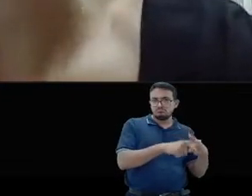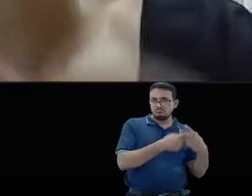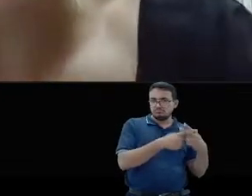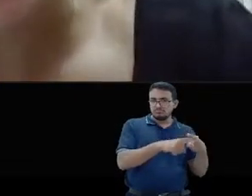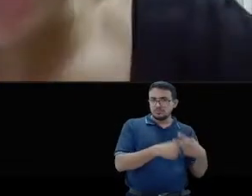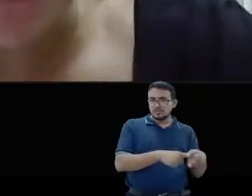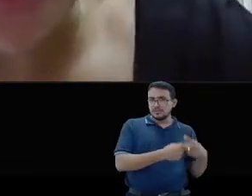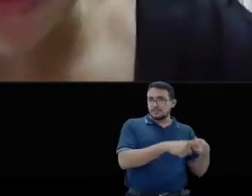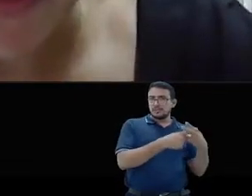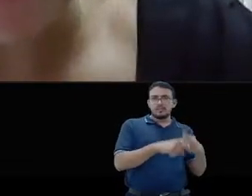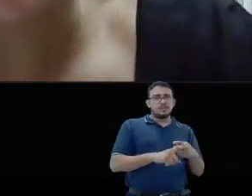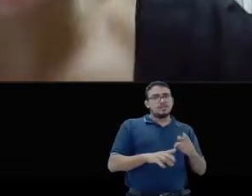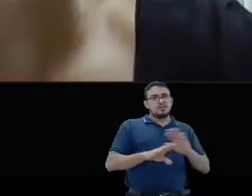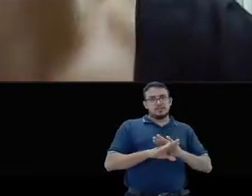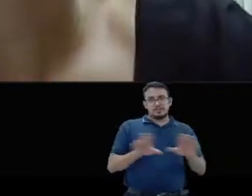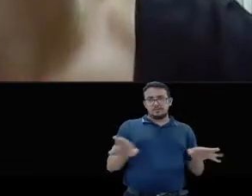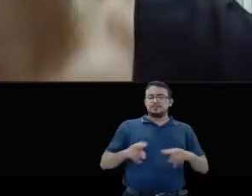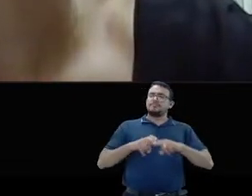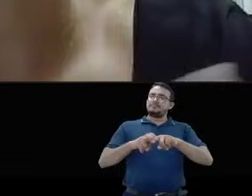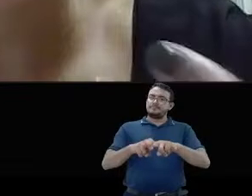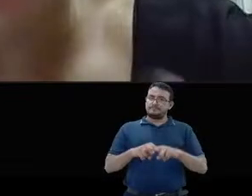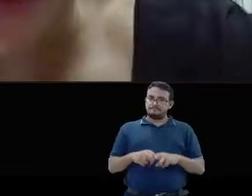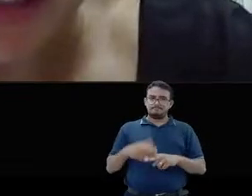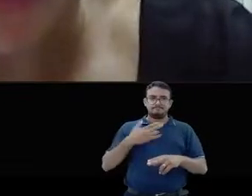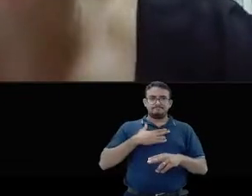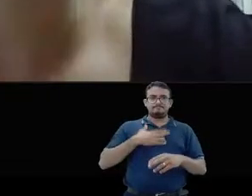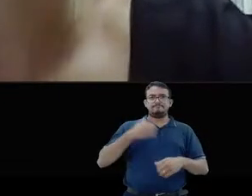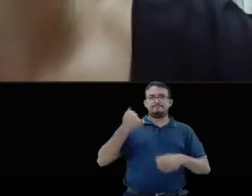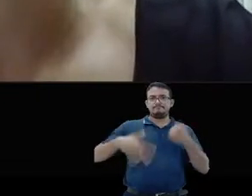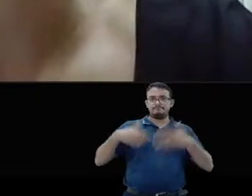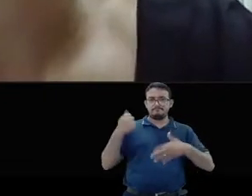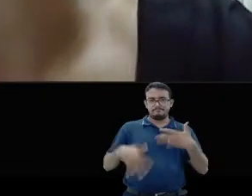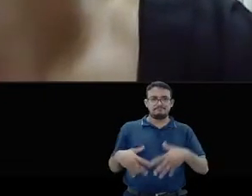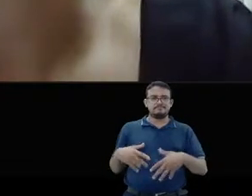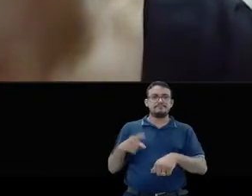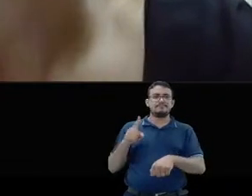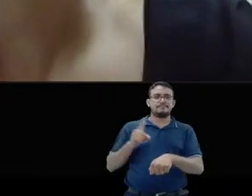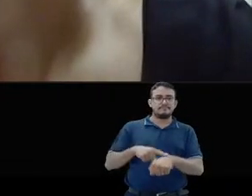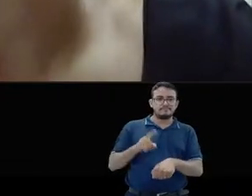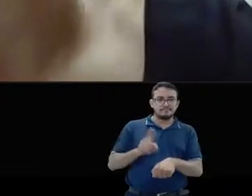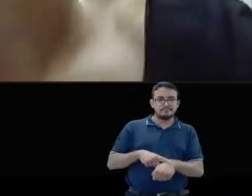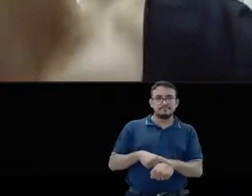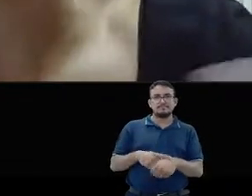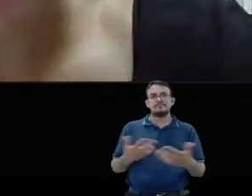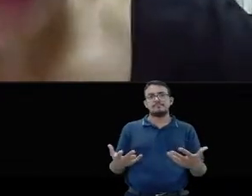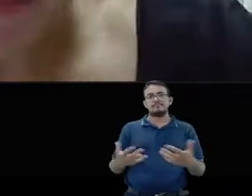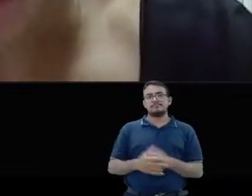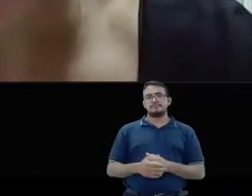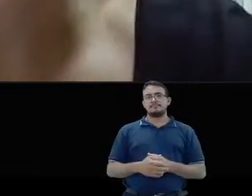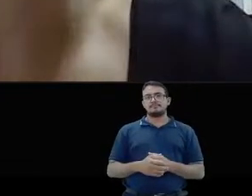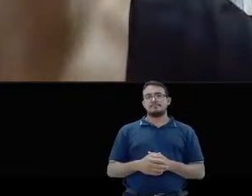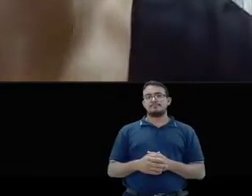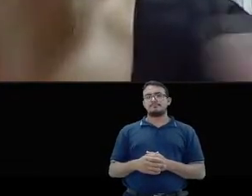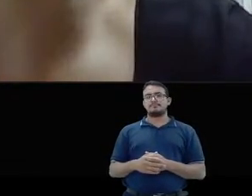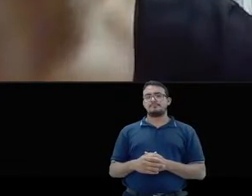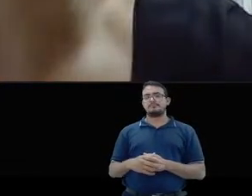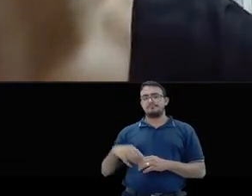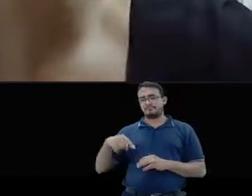Então, por todas essas questões, excelência, tanto pela questão do tempo, e deslocamento,